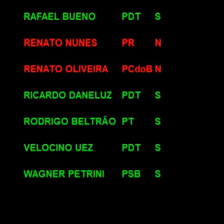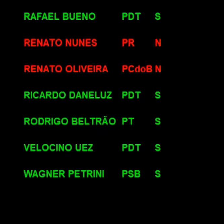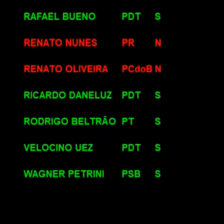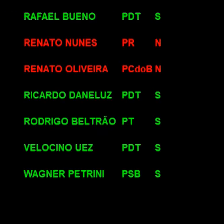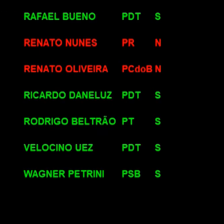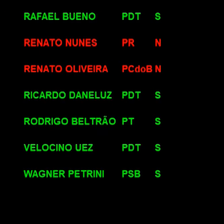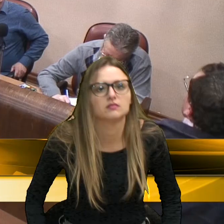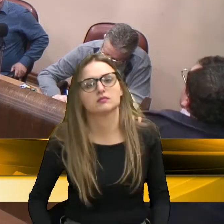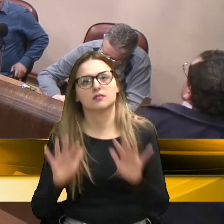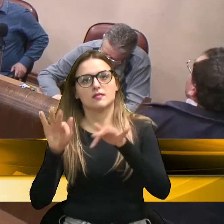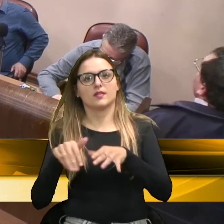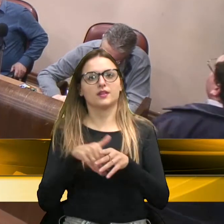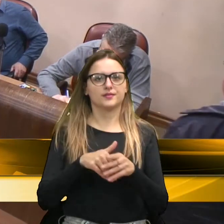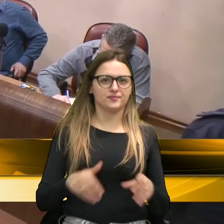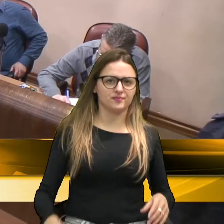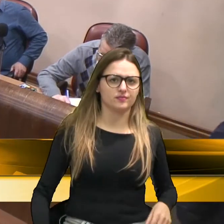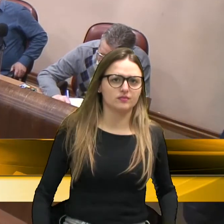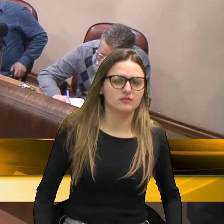Encerrada a votação.